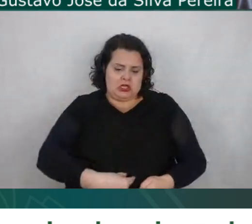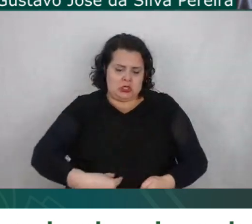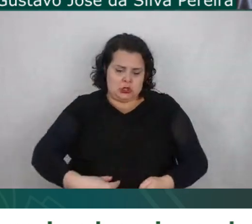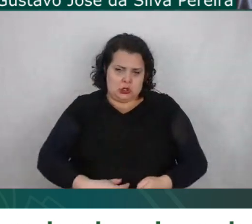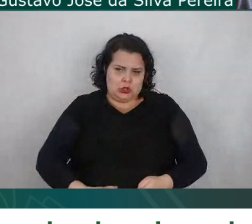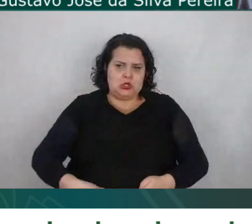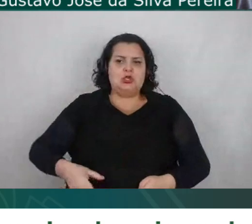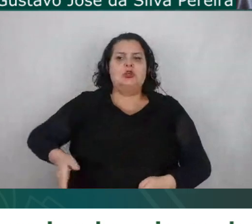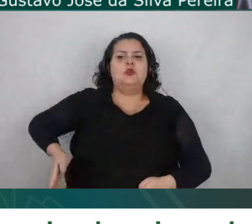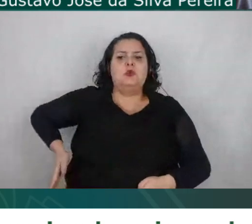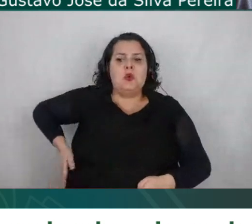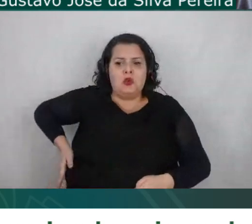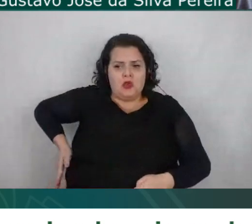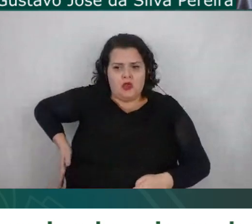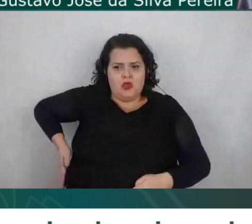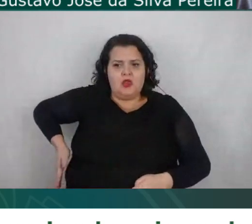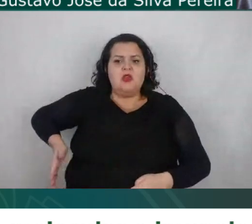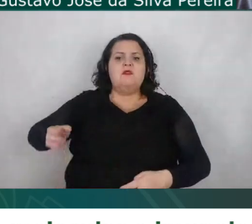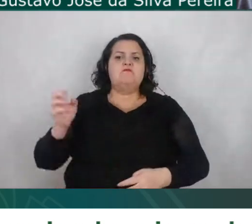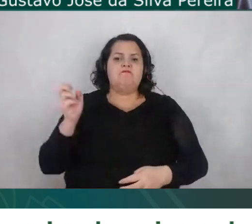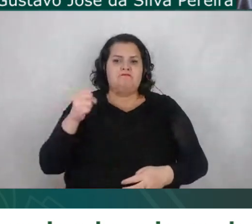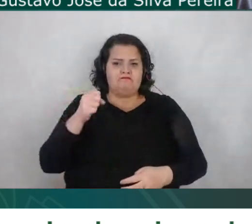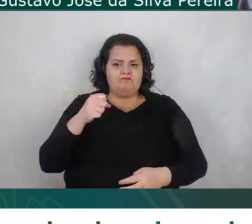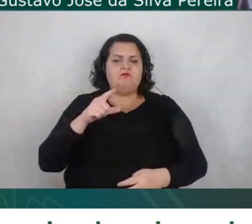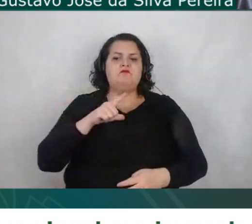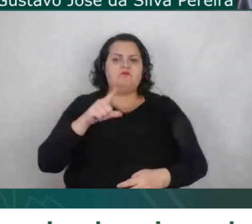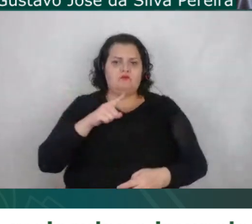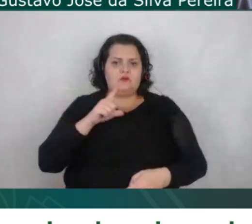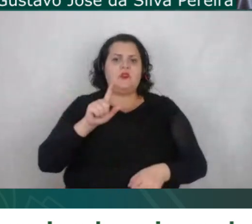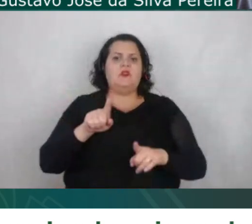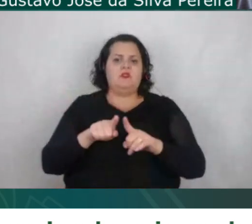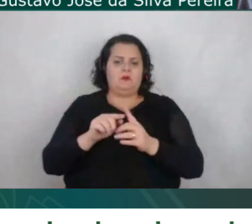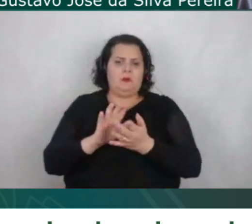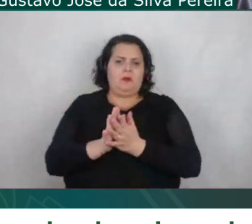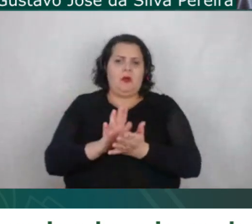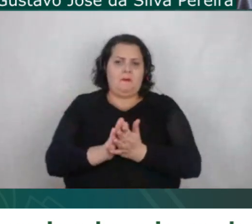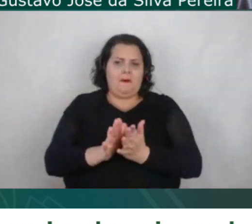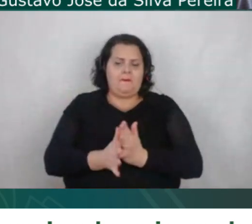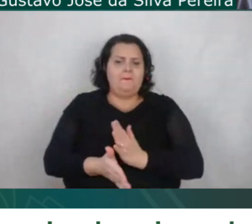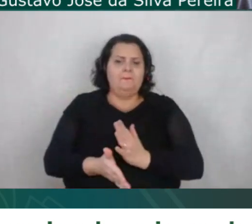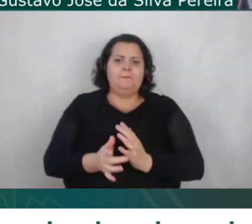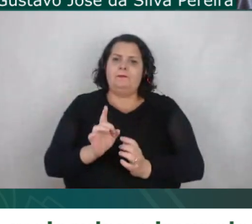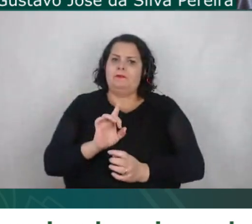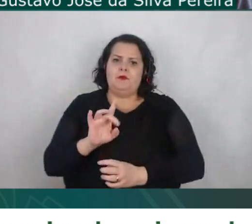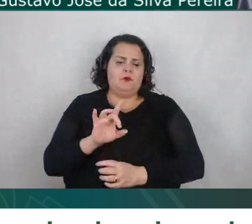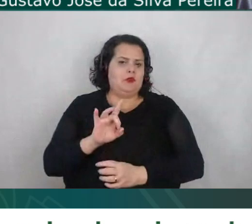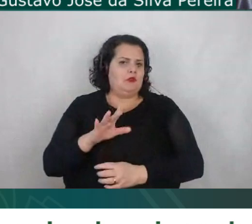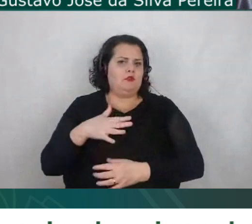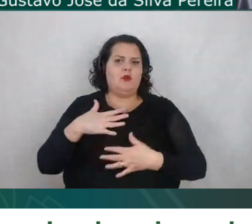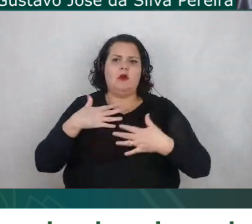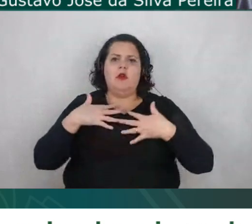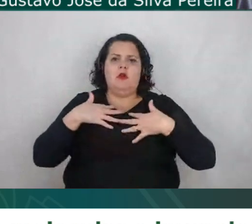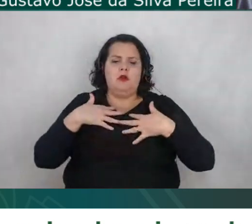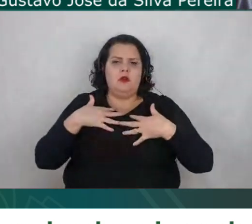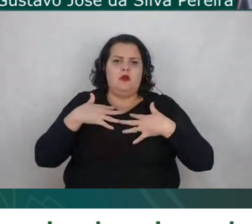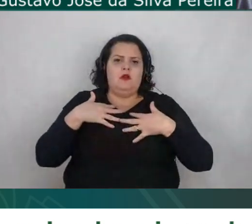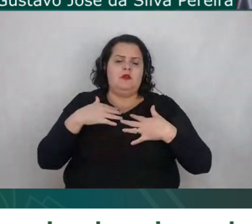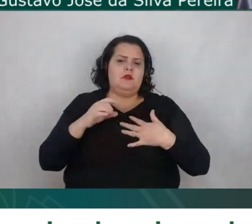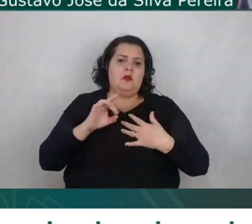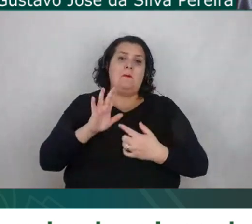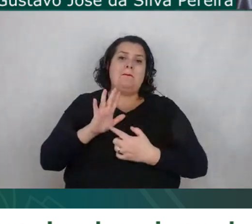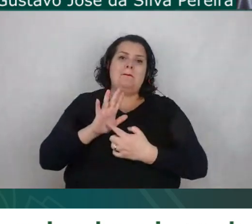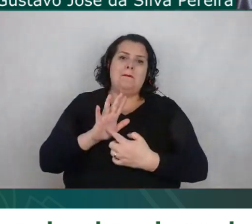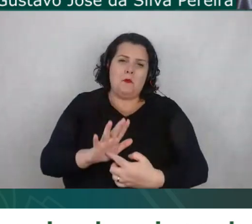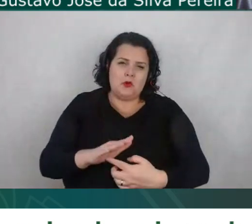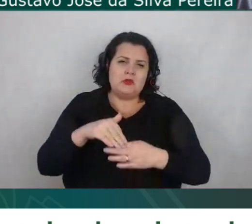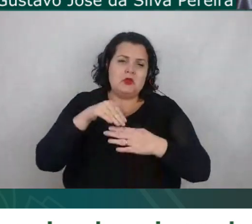exemplo. Então, assim, você tem razão, não é restrito ao pulmão, embora a manifestação pulmonar seja a